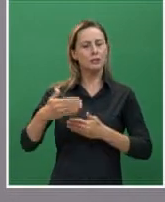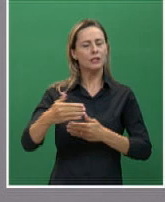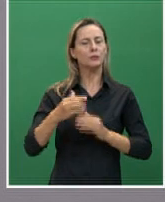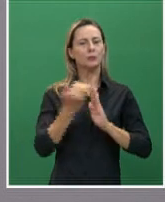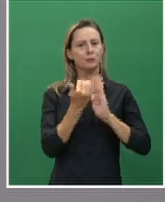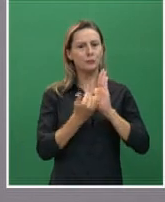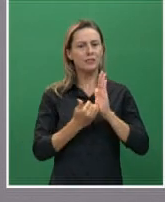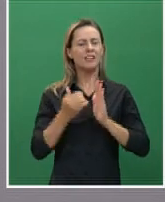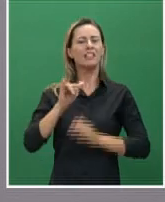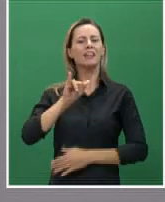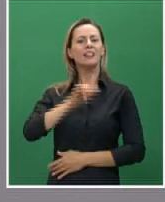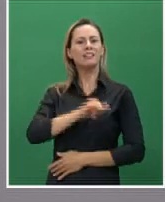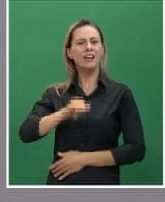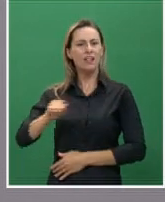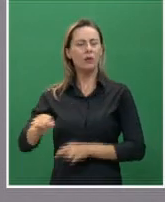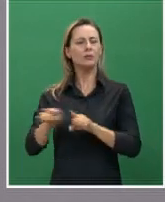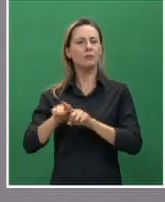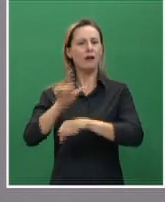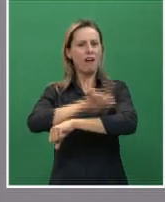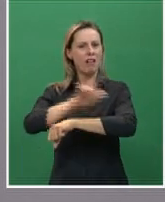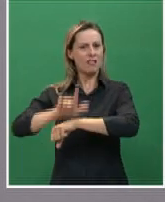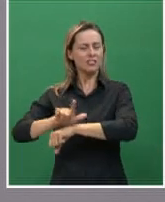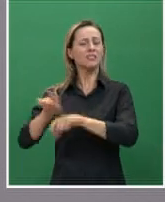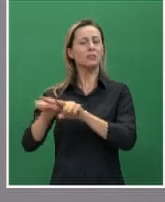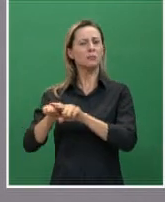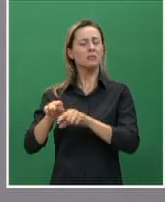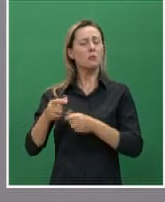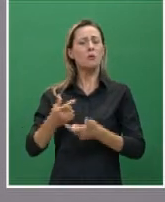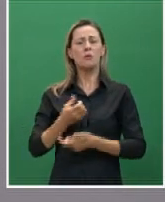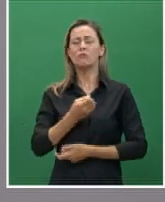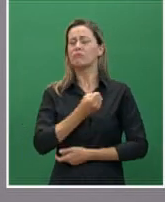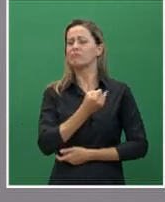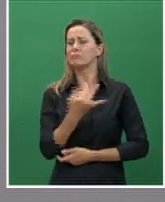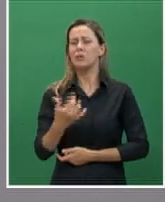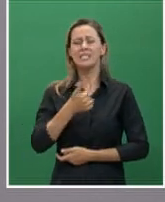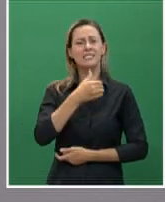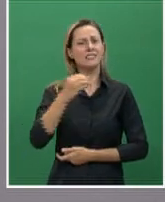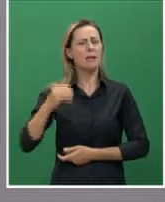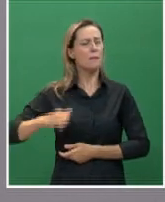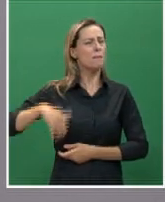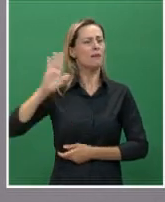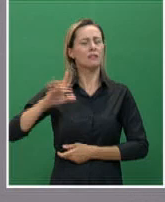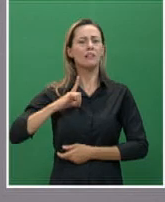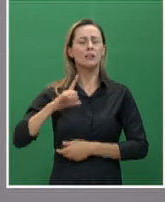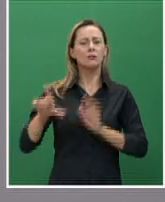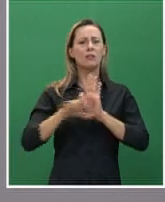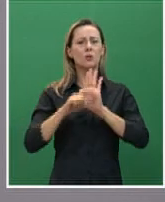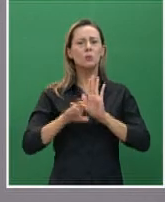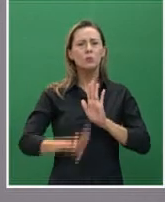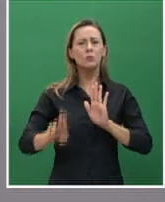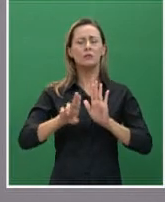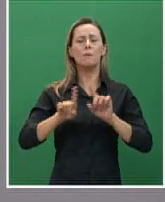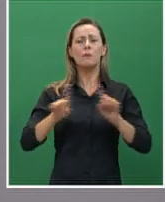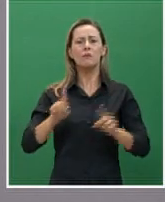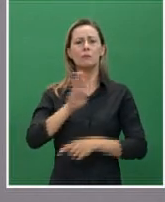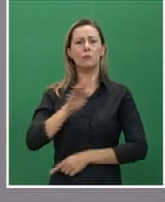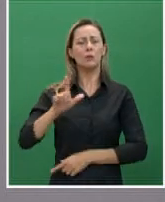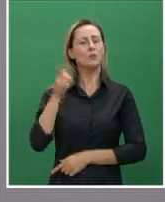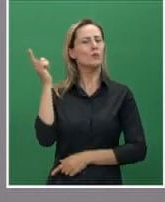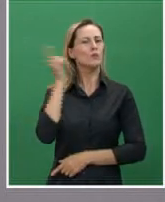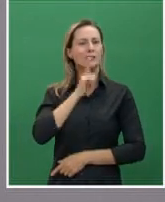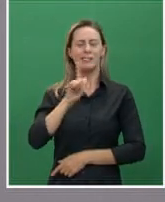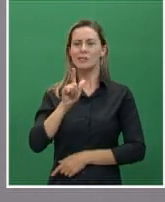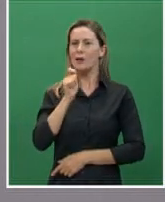cidades como Indaial Como lagens já entregaram centenas de títulos utilizando essa legislação e Blumenau ainda não conseguiu